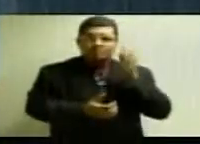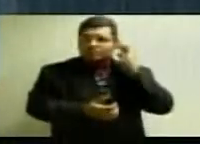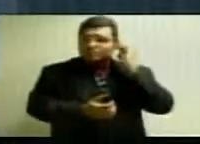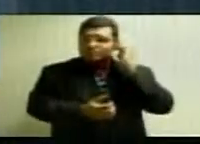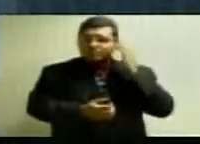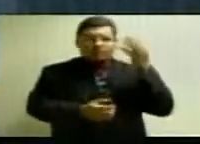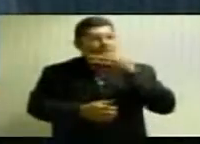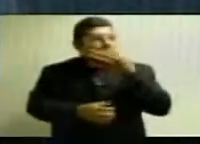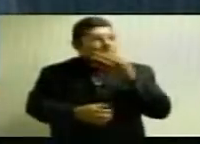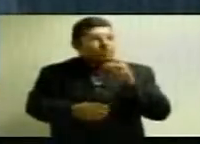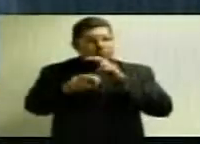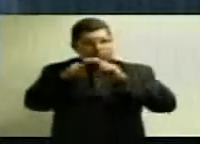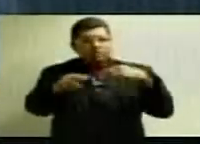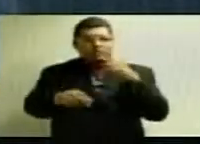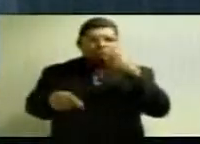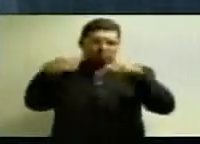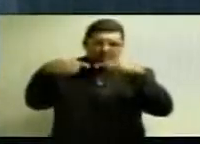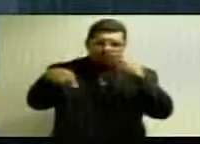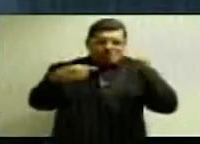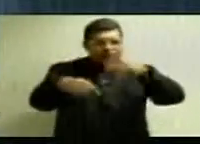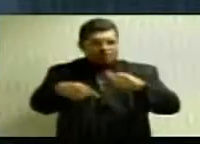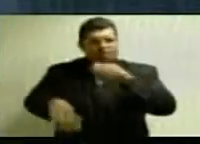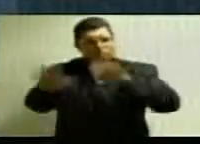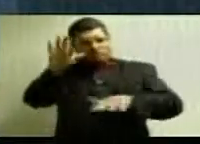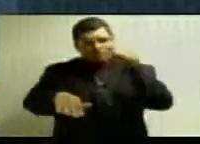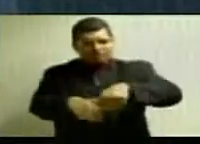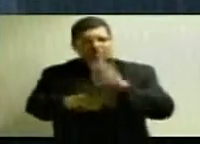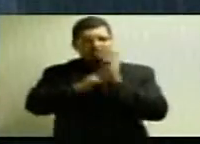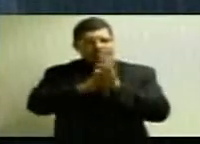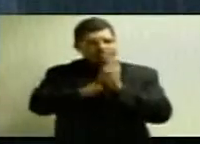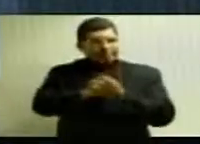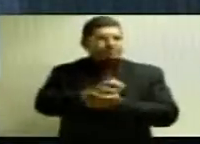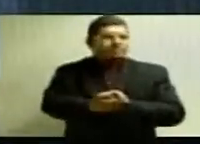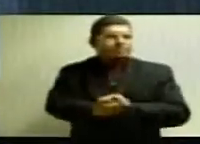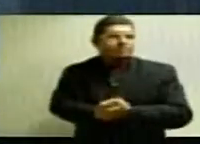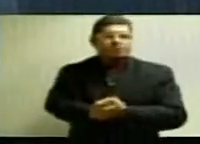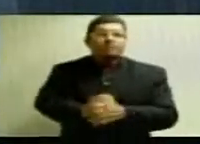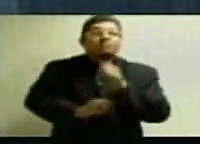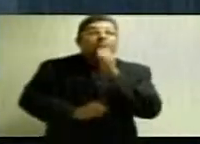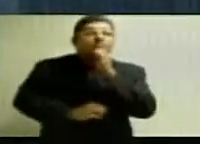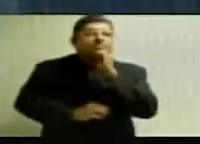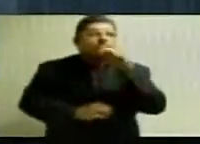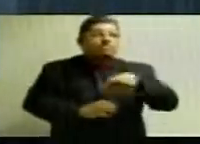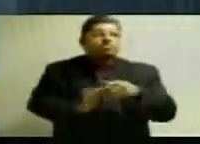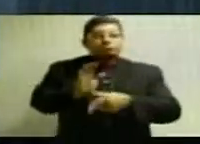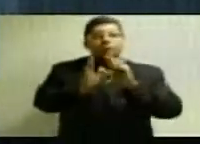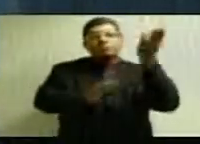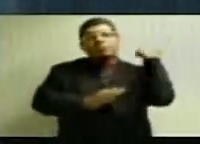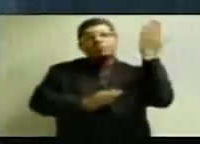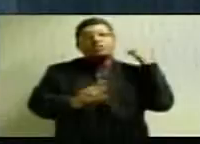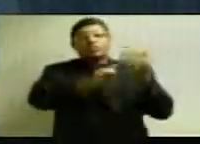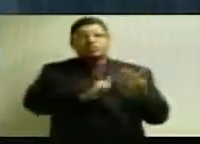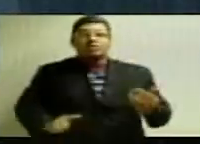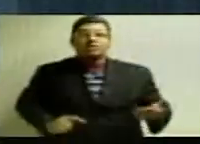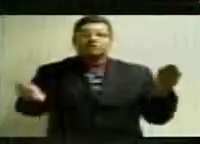a questão do monotrilho, que nós debatemos muitas vezes aqui nesta casa, ainda no mandato anterior a